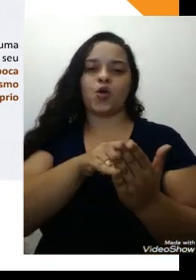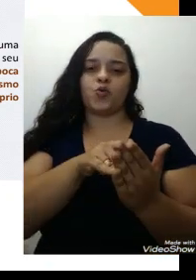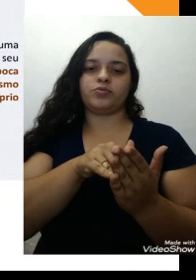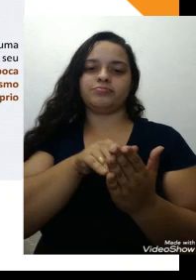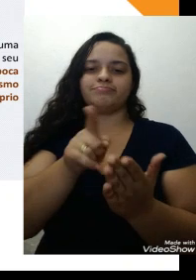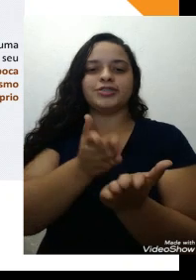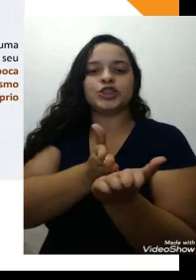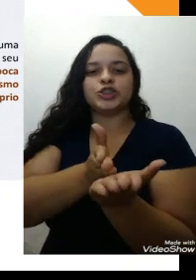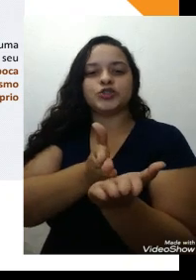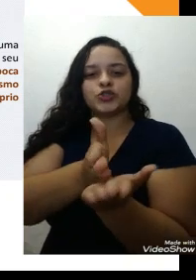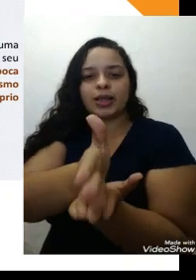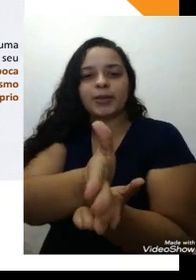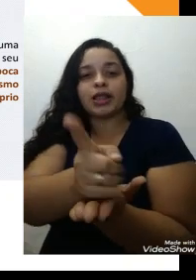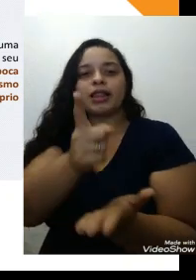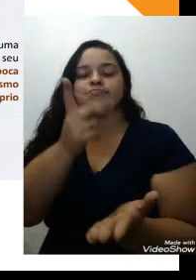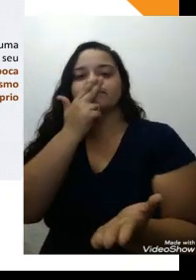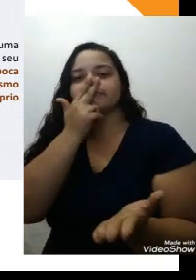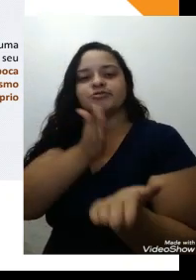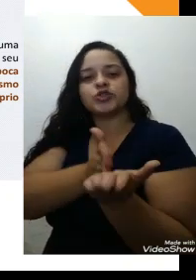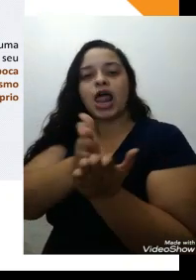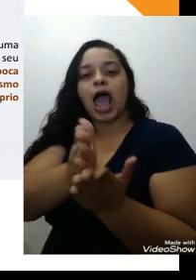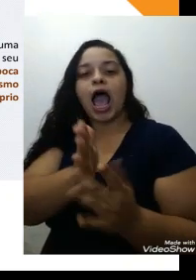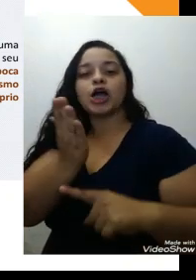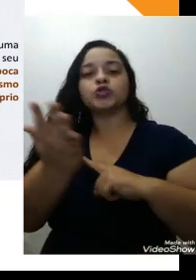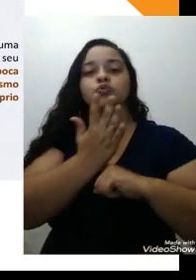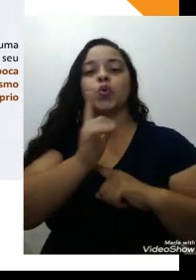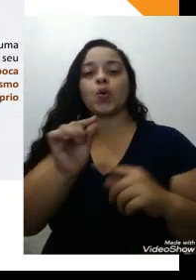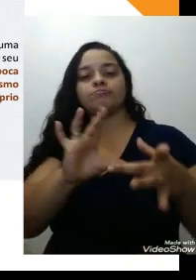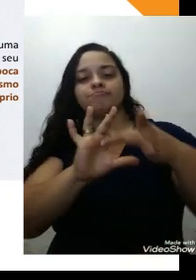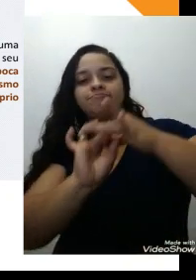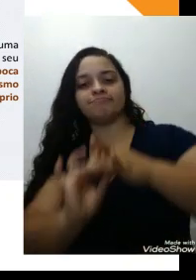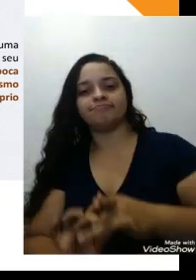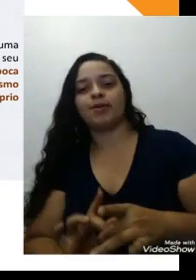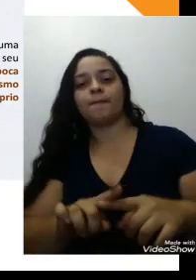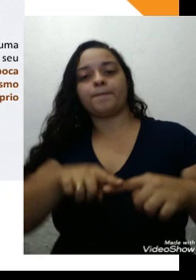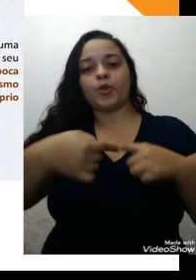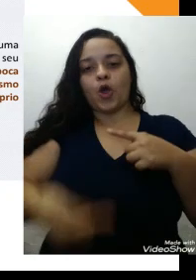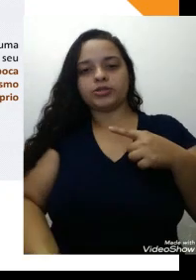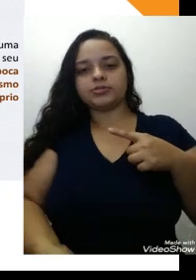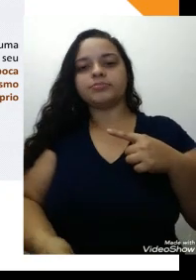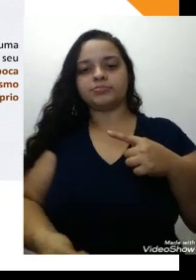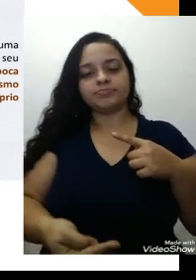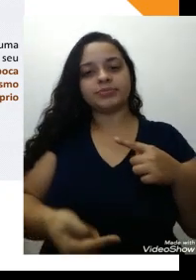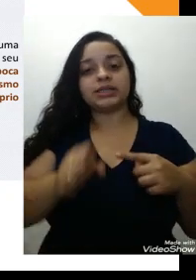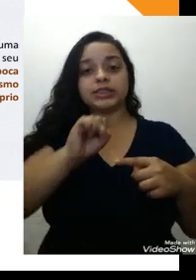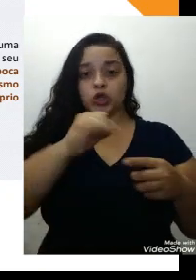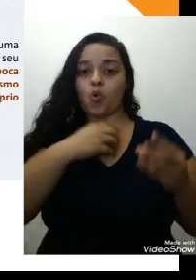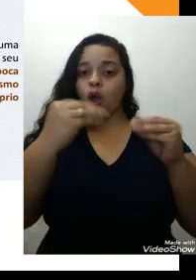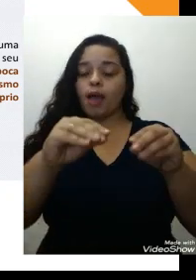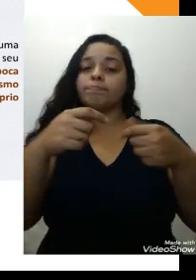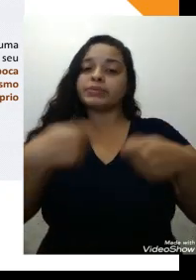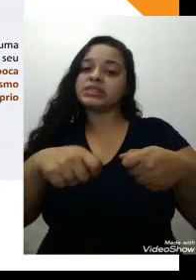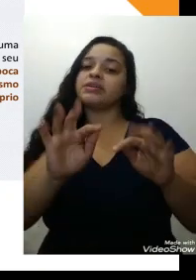no direcionamento, e vai fechar a introdução. Esse é o único momento em que você deve colocar uma pergunta na redação, se for colocar. E se